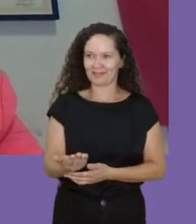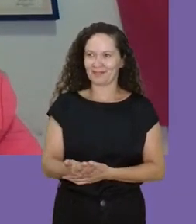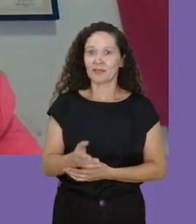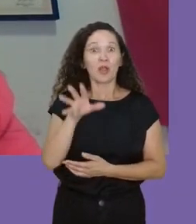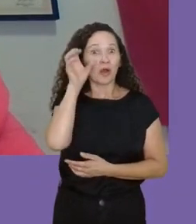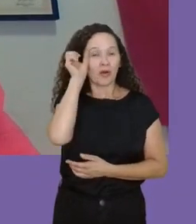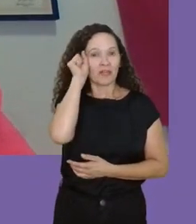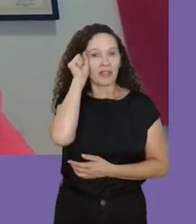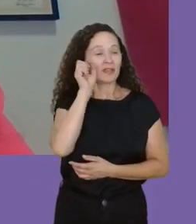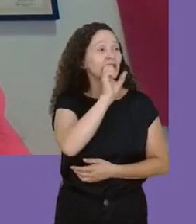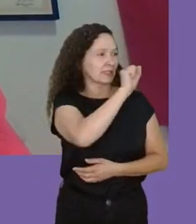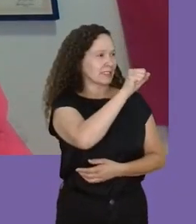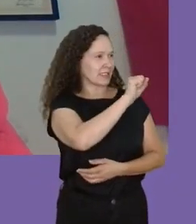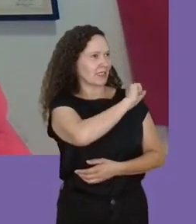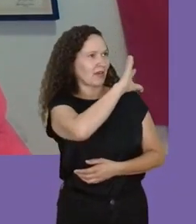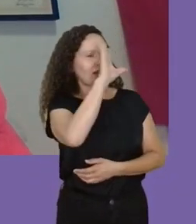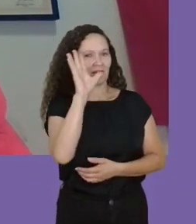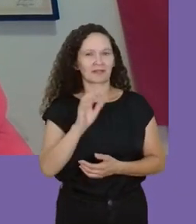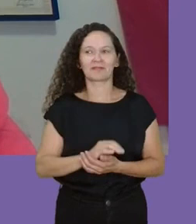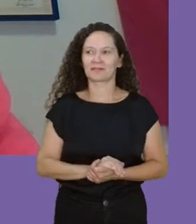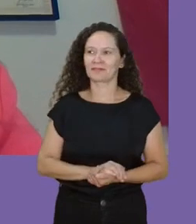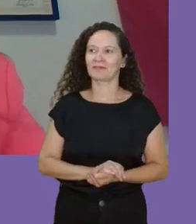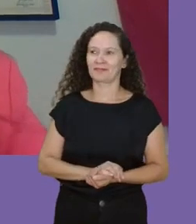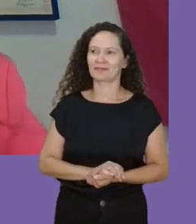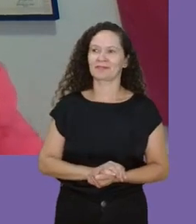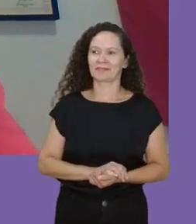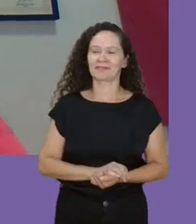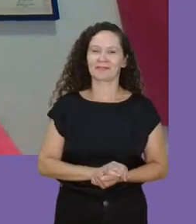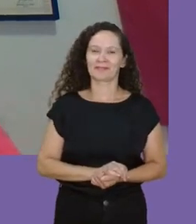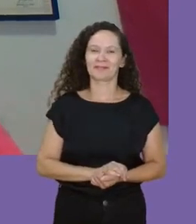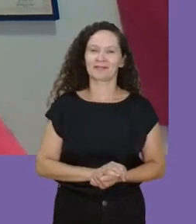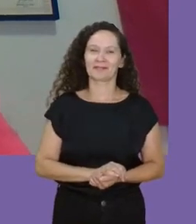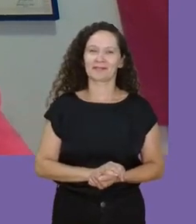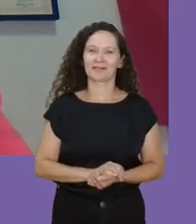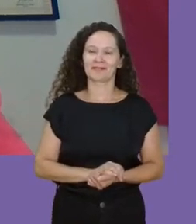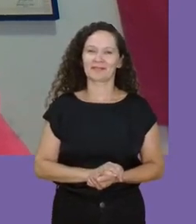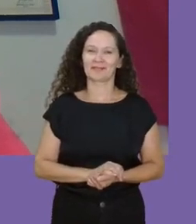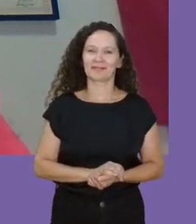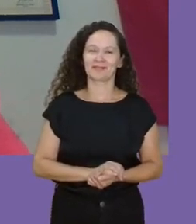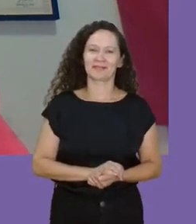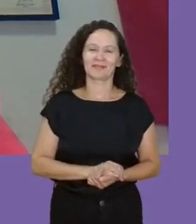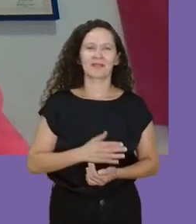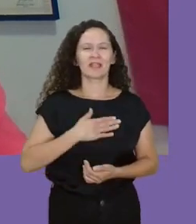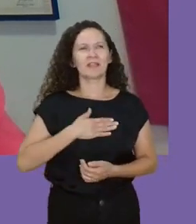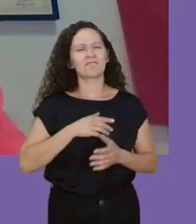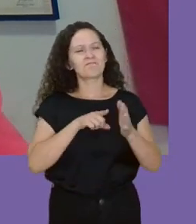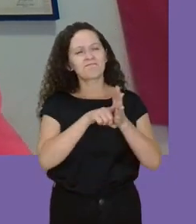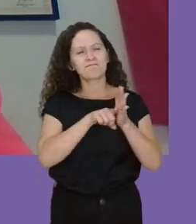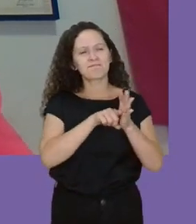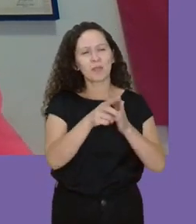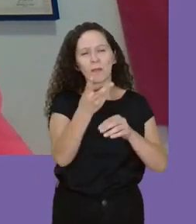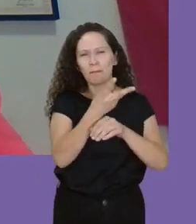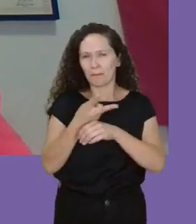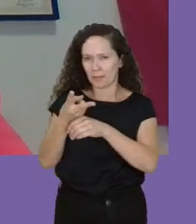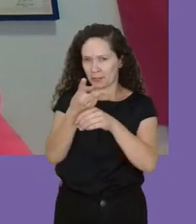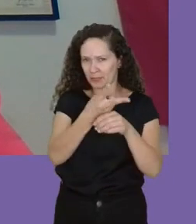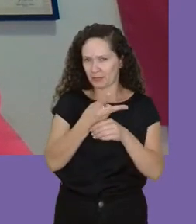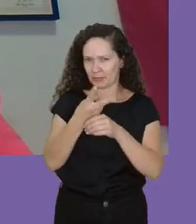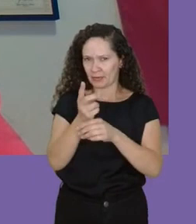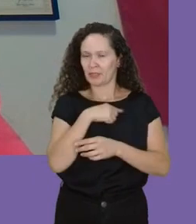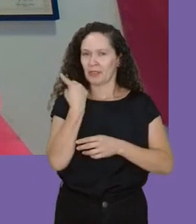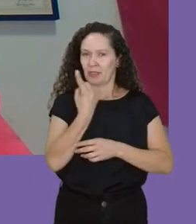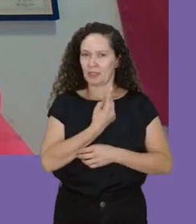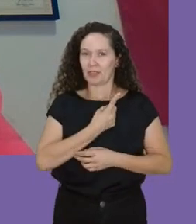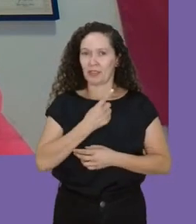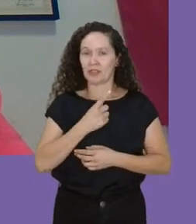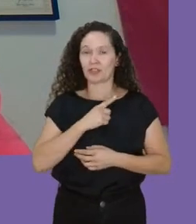Vocês estão me ouvindo? Acho que eu Sim. Tem, né? Então, eu estava até procurando aqui, a gente